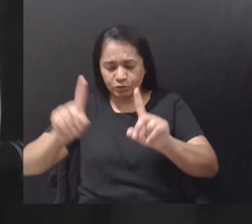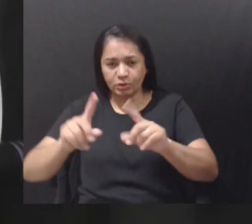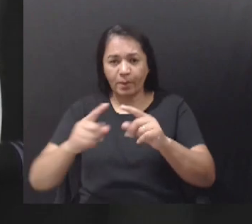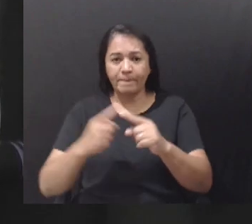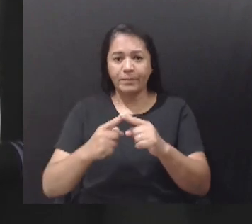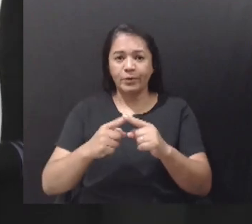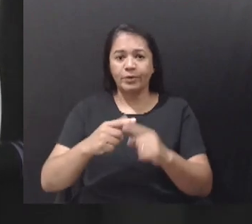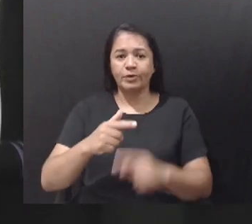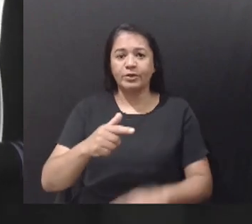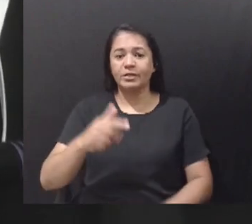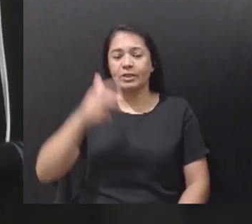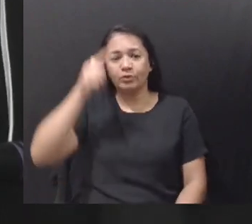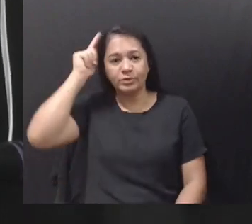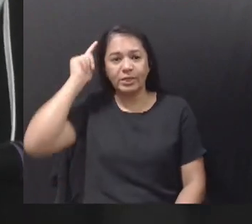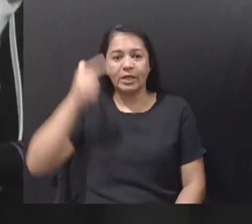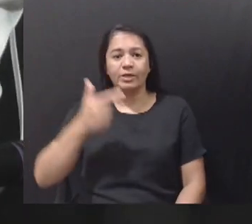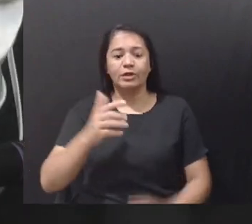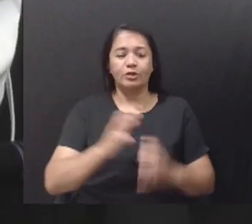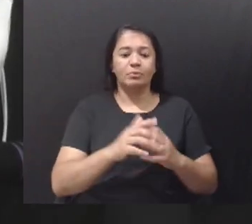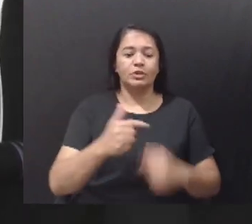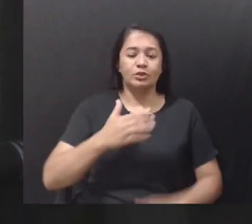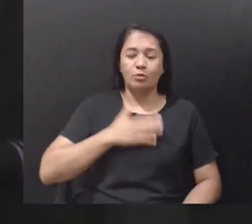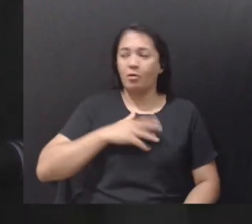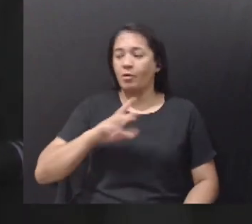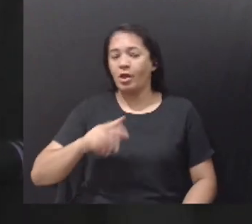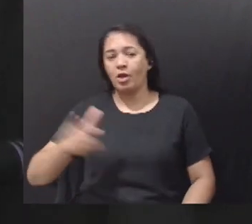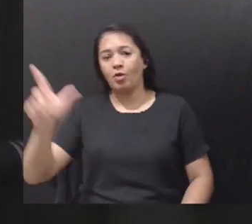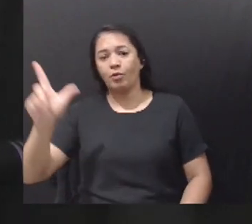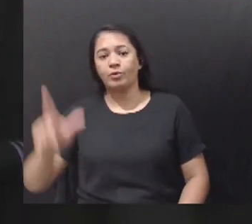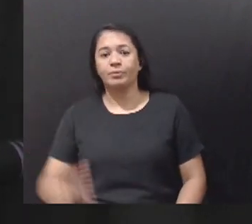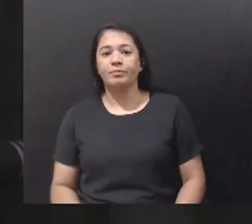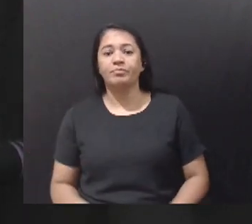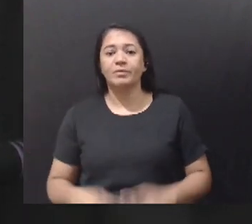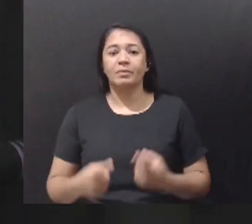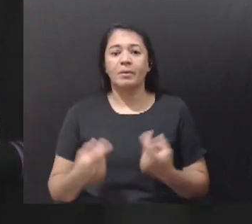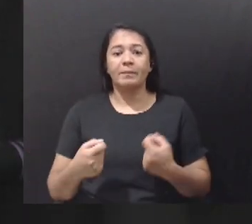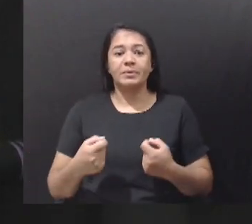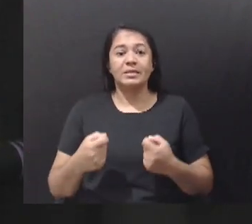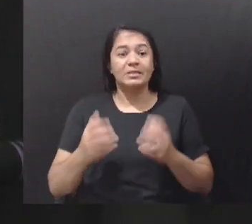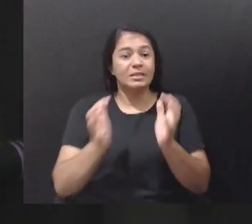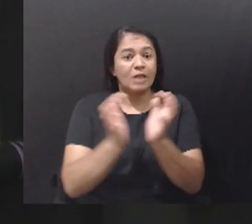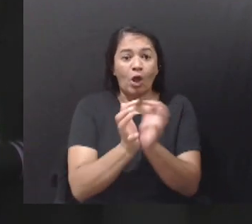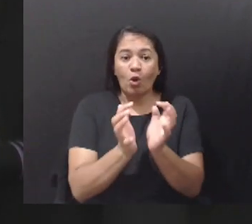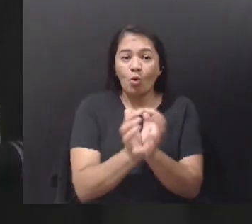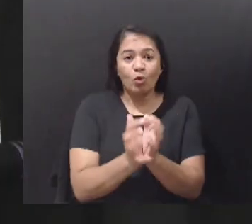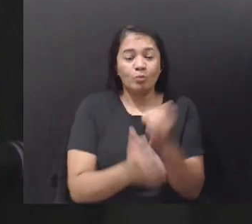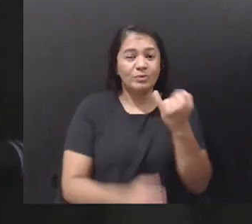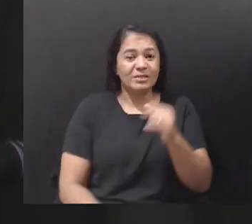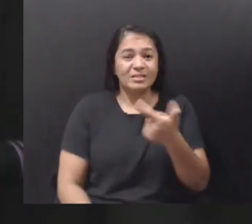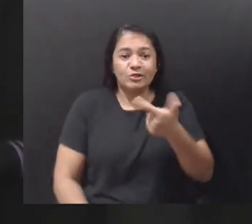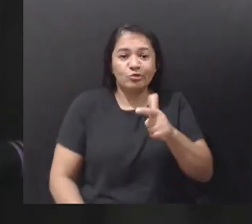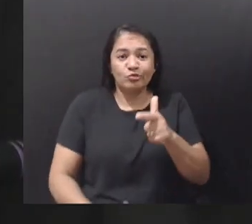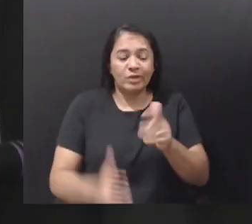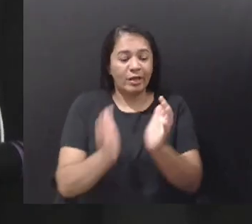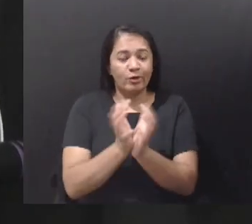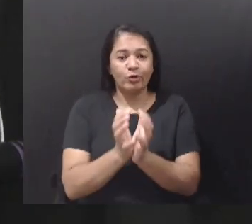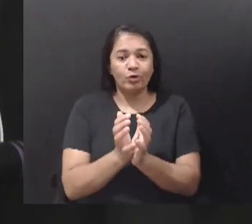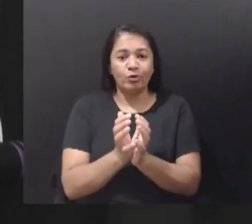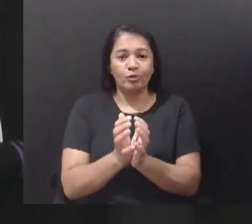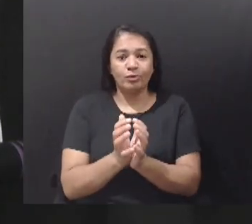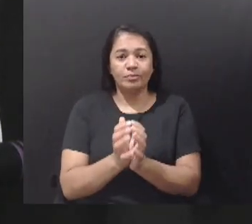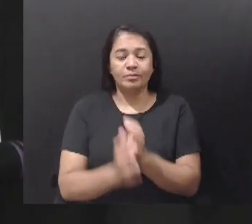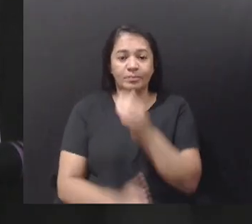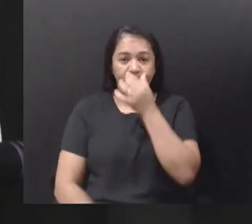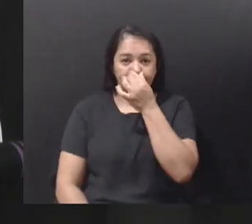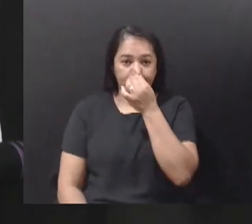outro, lá em Valinhos, aqui o prefeito Dário é de outro, mas precisa ter time. Se você não tiver time, e ele construiu, não falo por mim, ele construiu